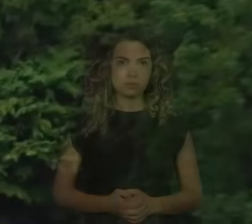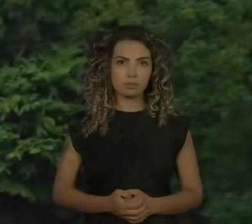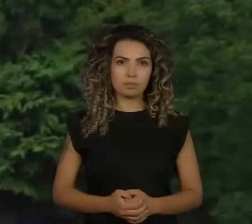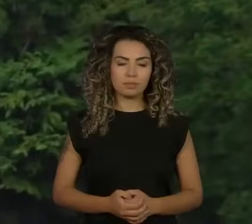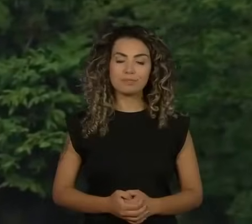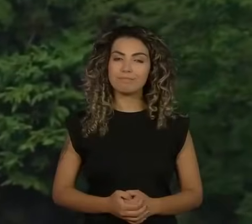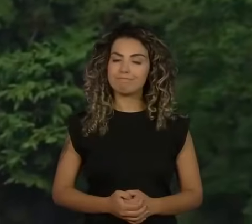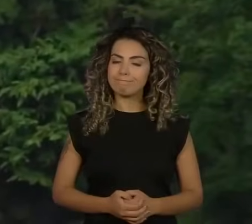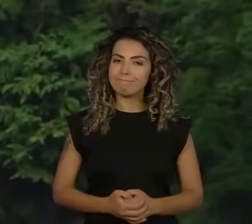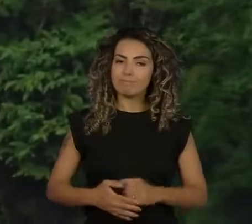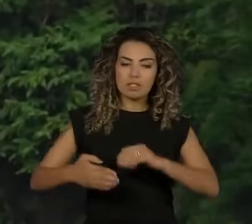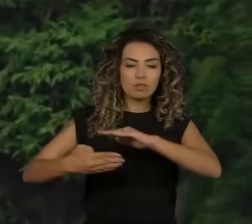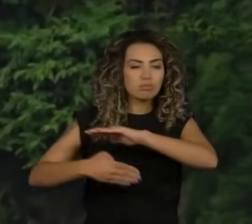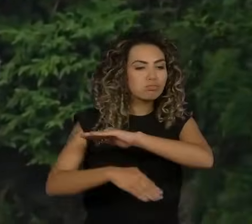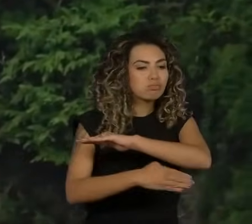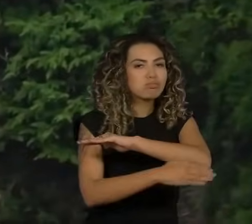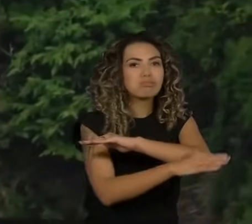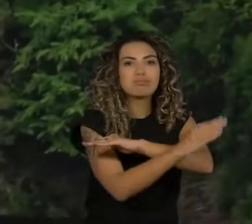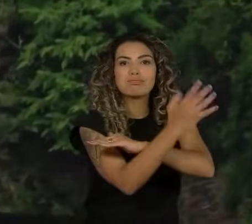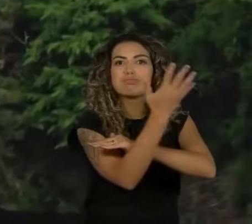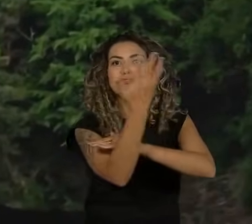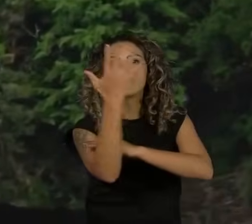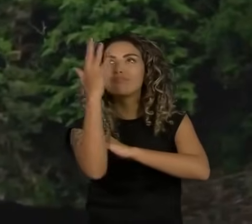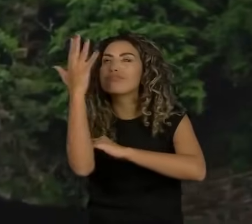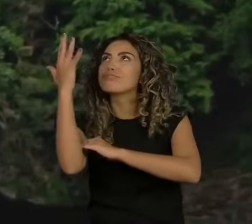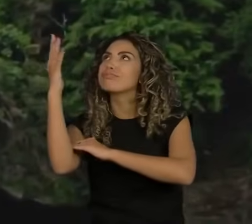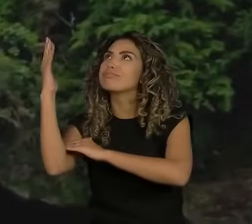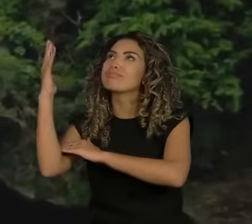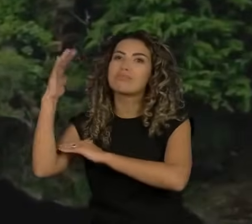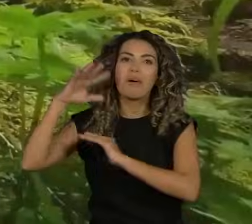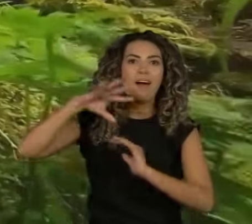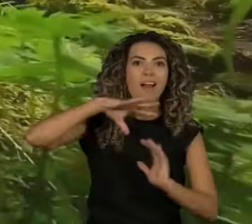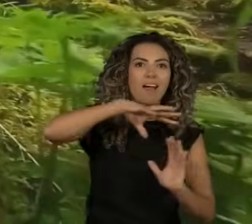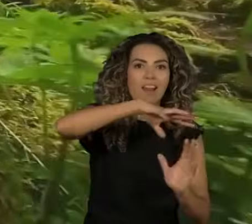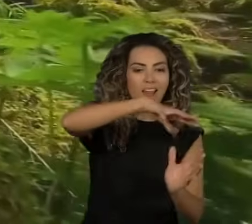A importância da biodiversidade da Terra.